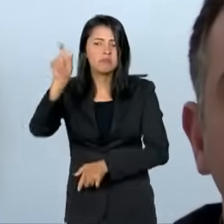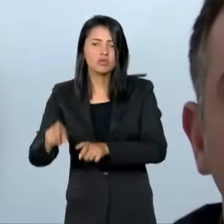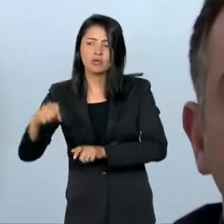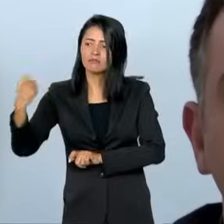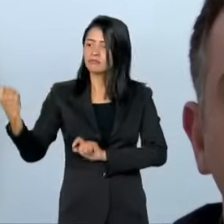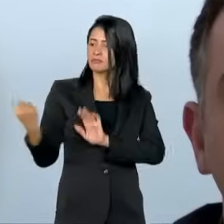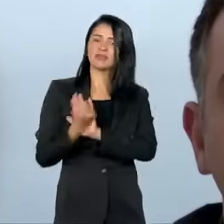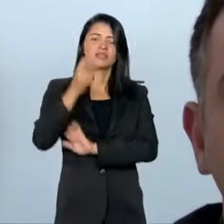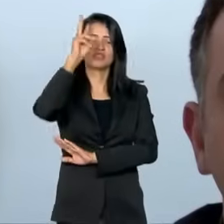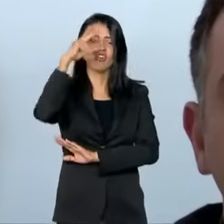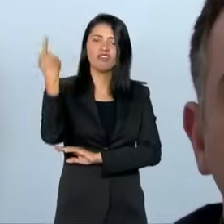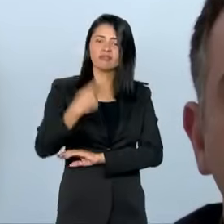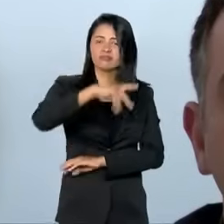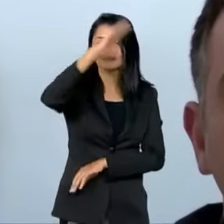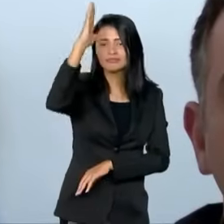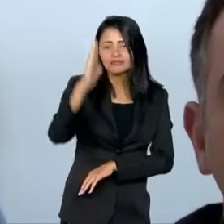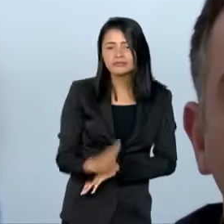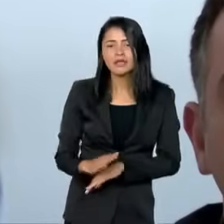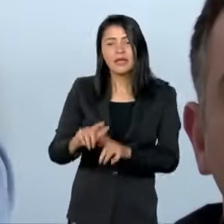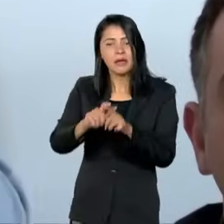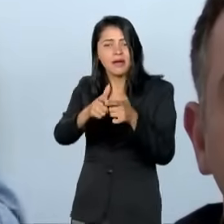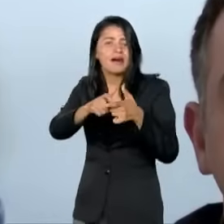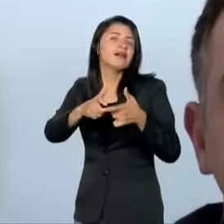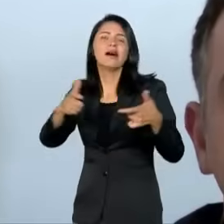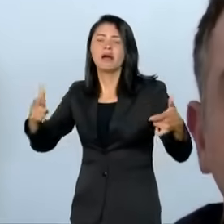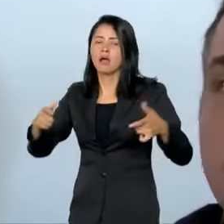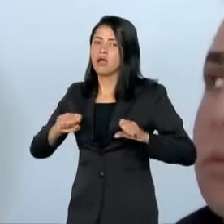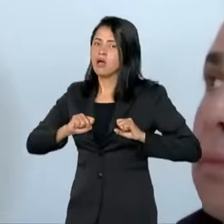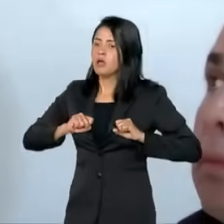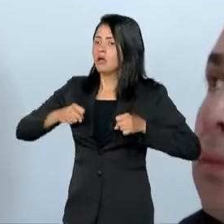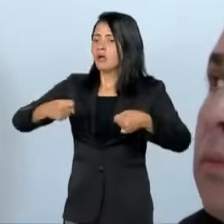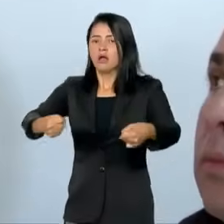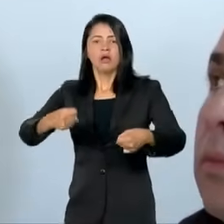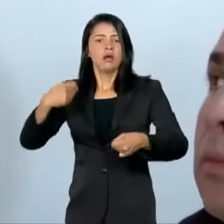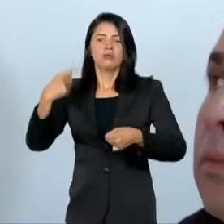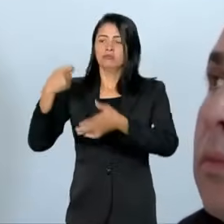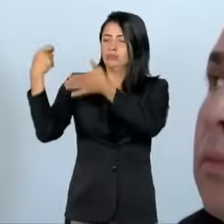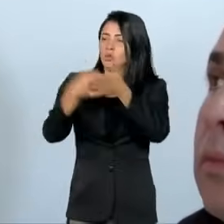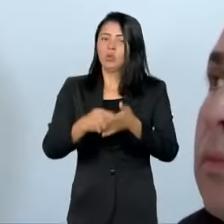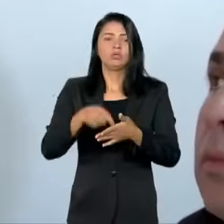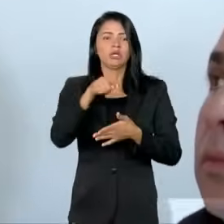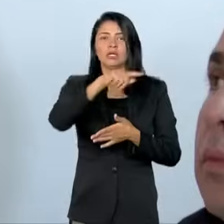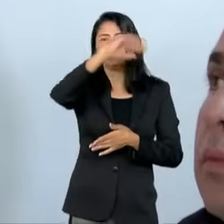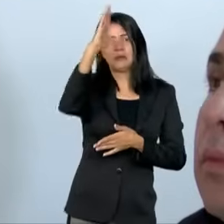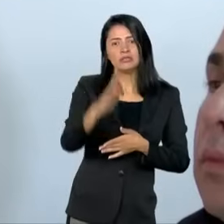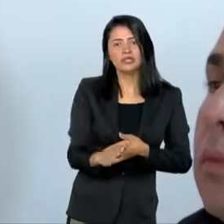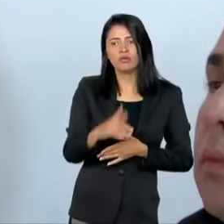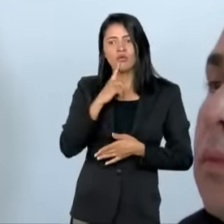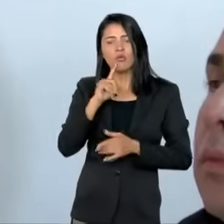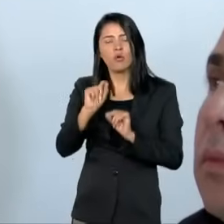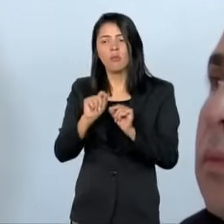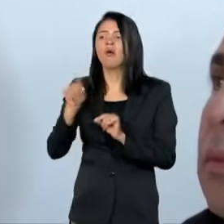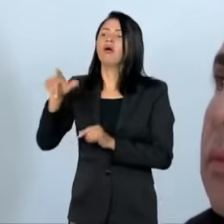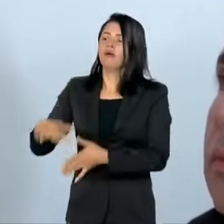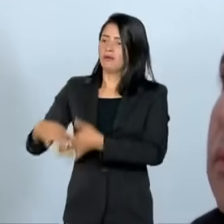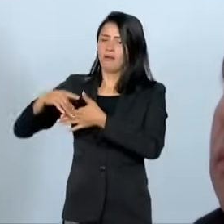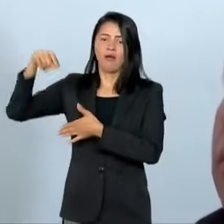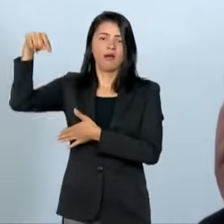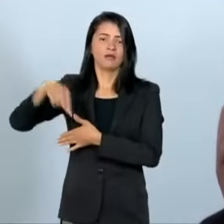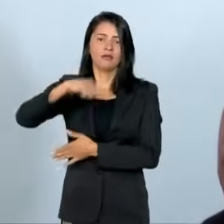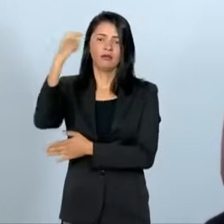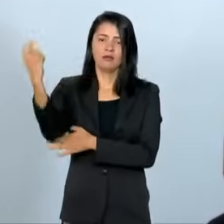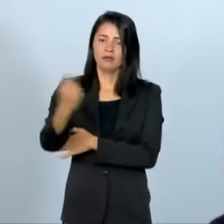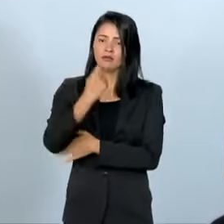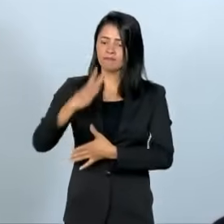nesse país. Grande parte das grandes lutas nesse país se deu nesse Estado, com lideranças